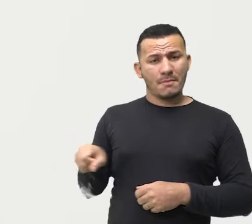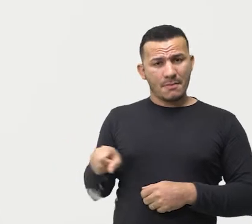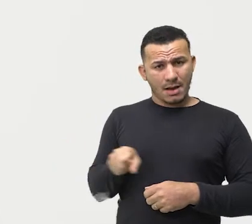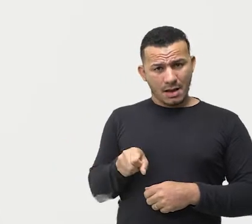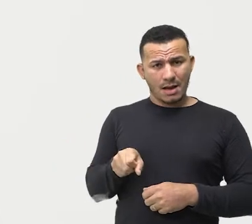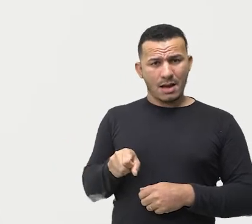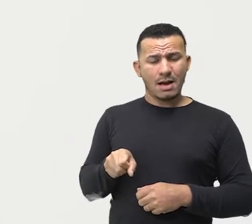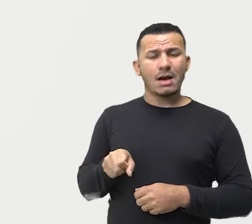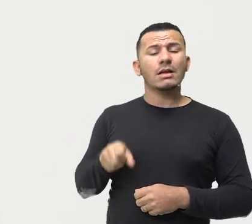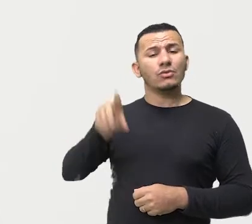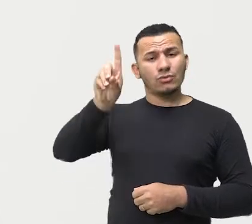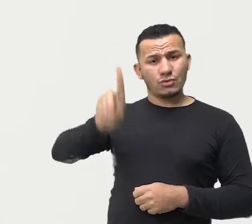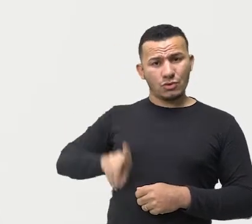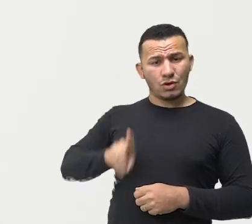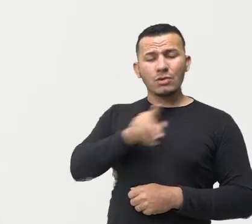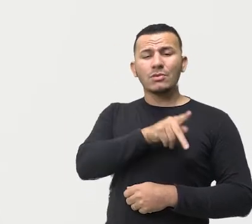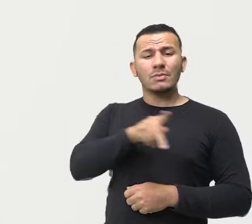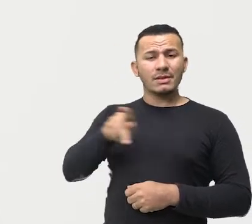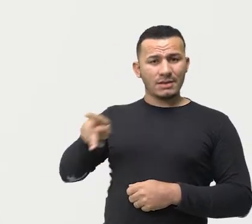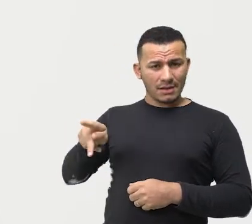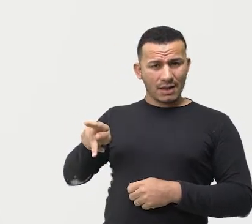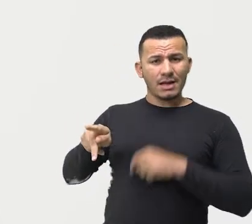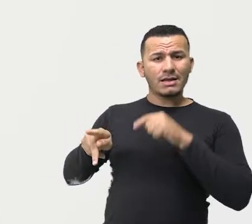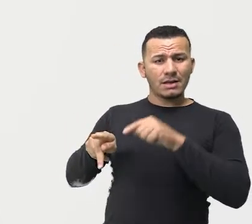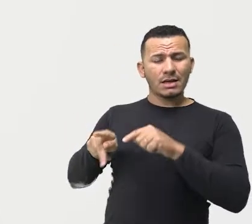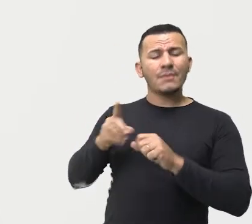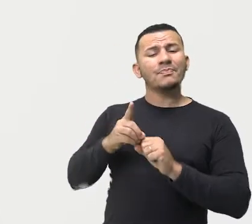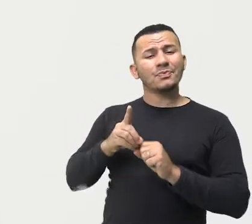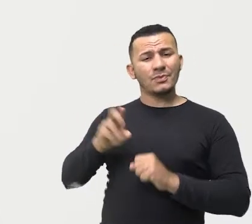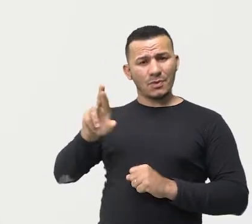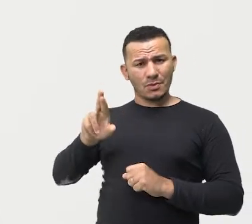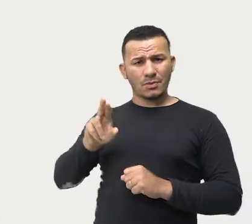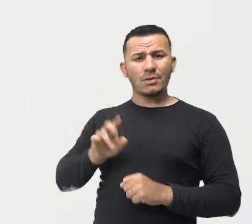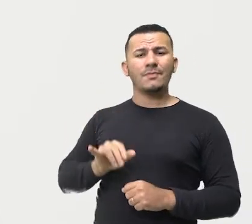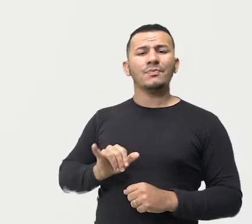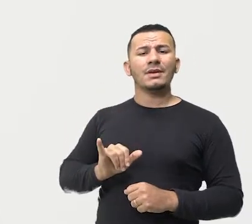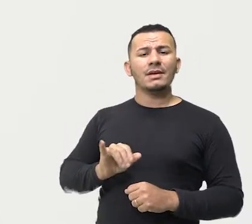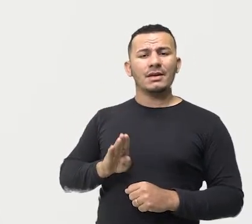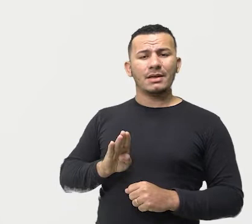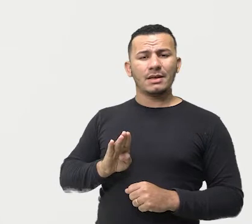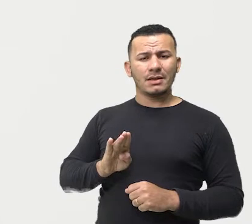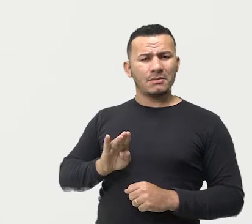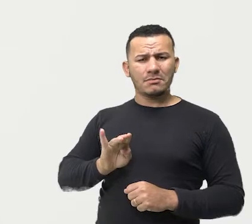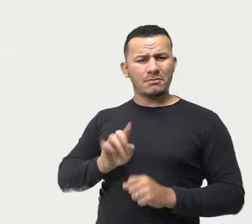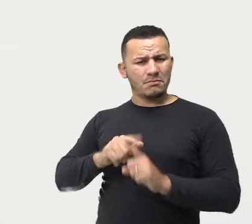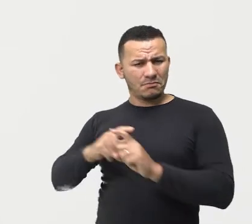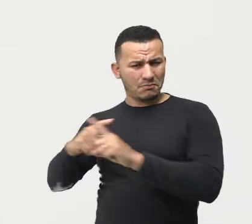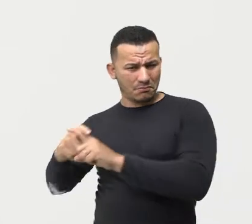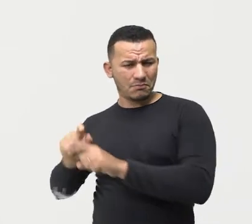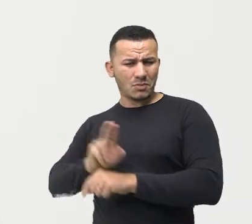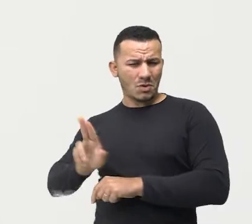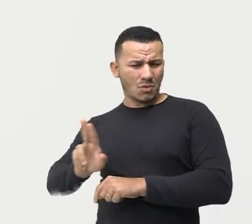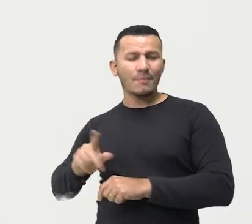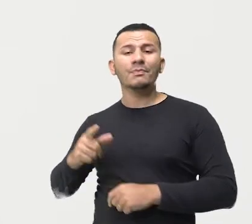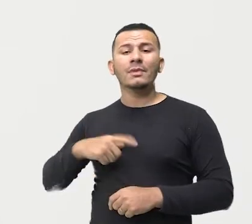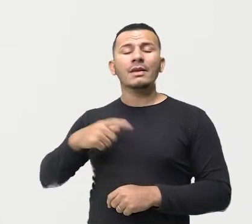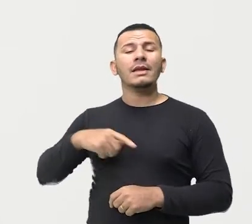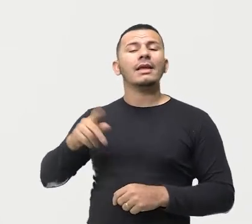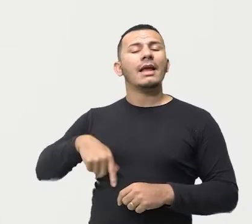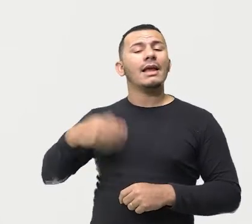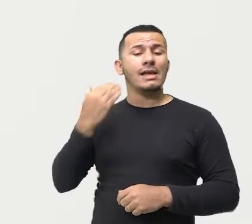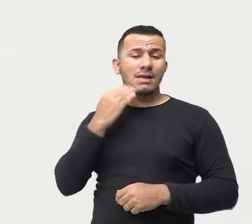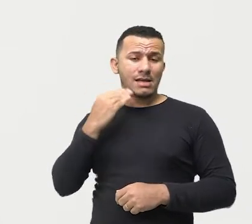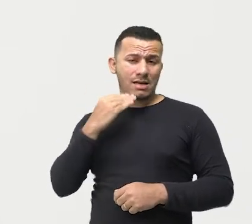pertencente ao nosso diretor-presidente Doutor yy sofreu sérias